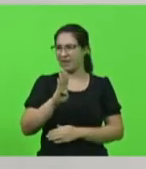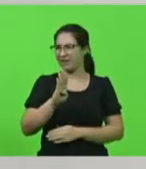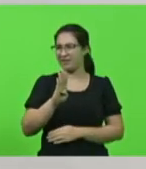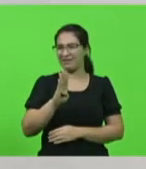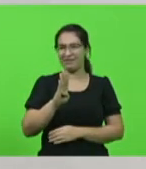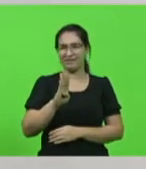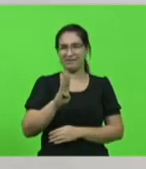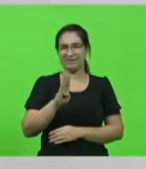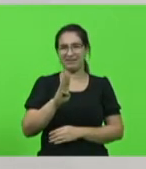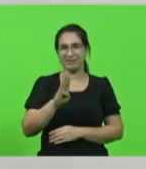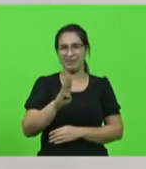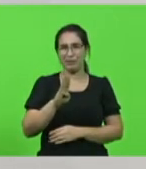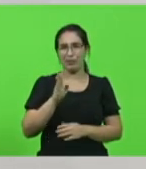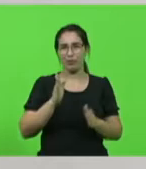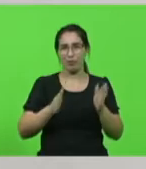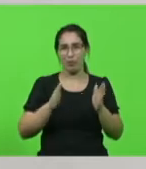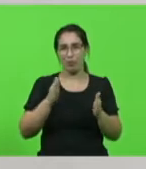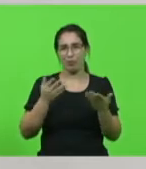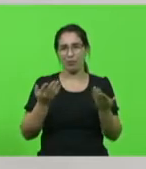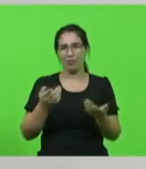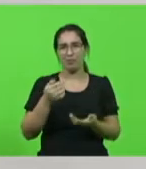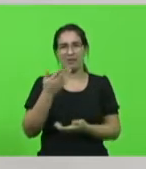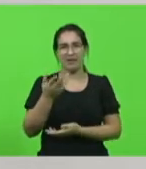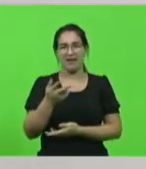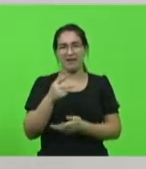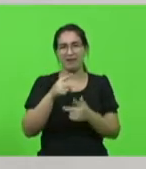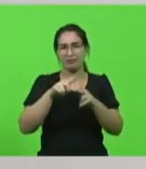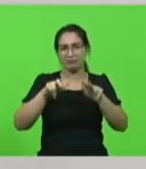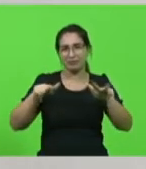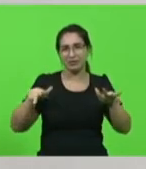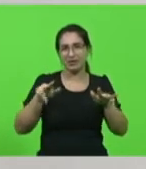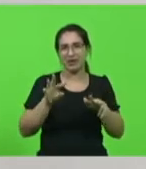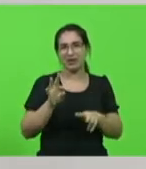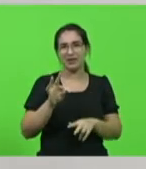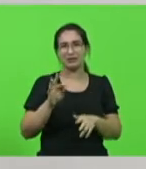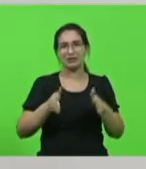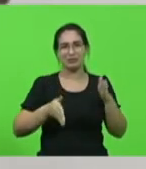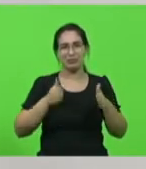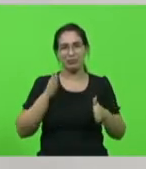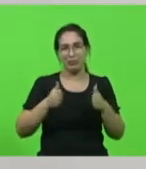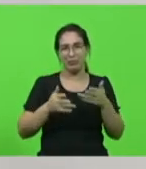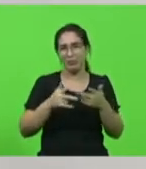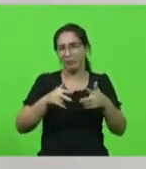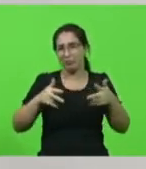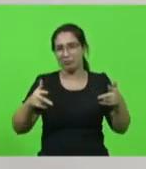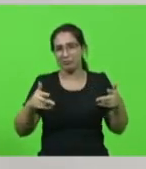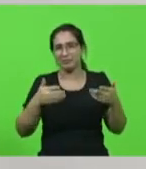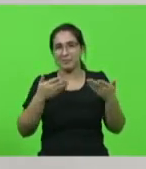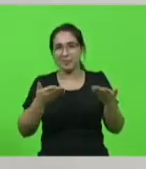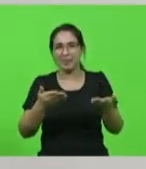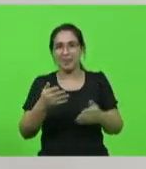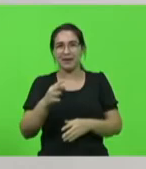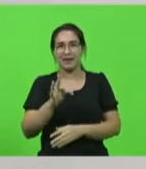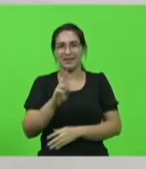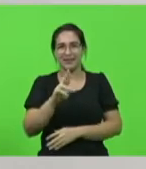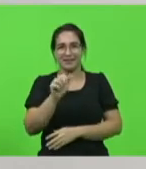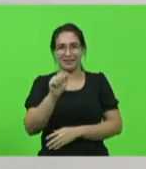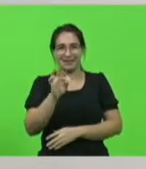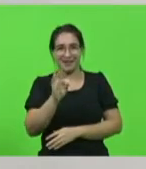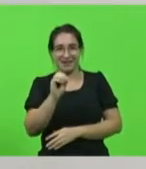sendo atacado pelos Decepticons lá, pelos Transformers lá no Paraná, lá, aquele trator enorme fazendo